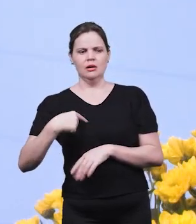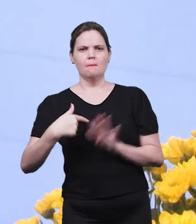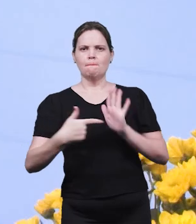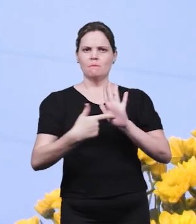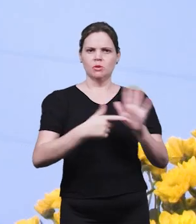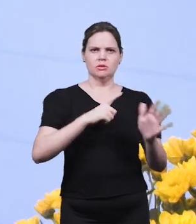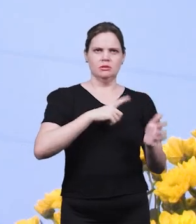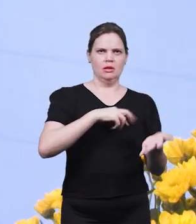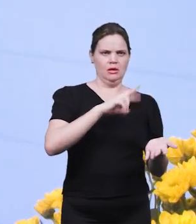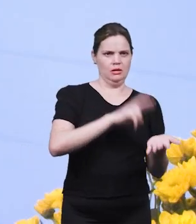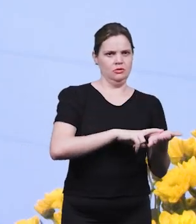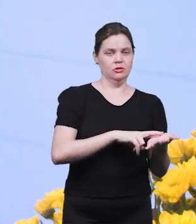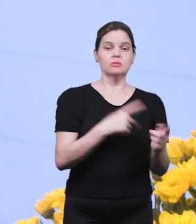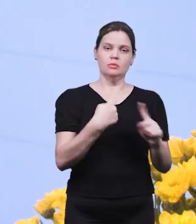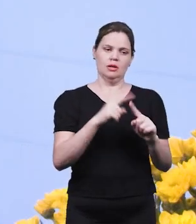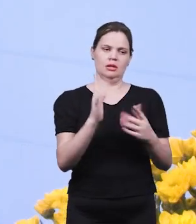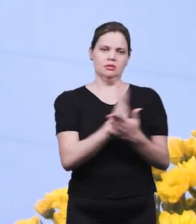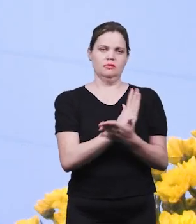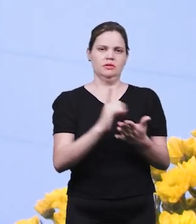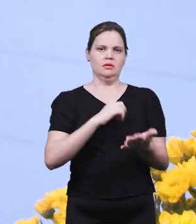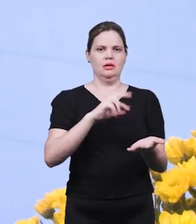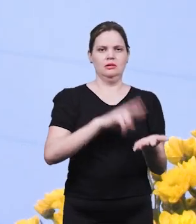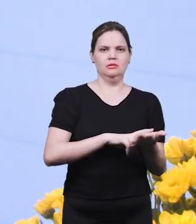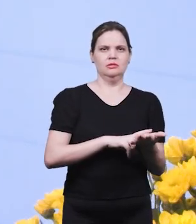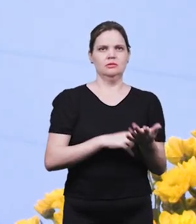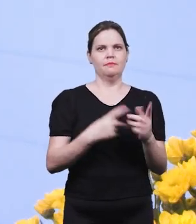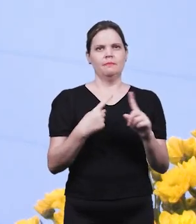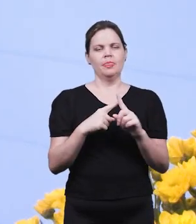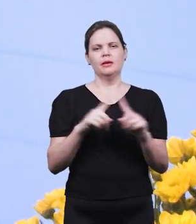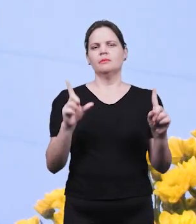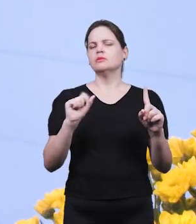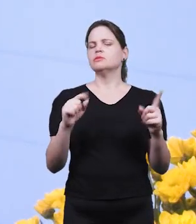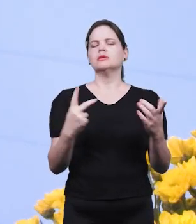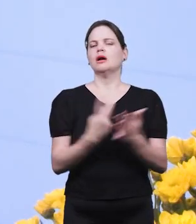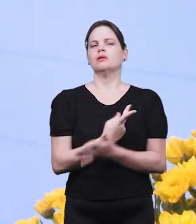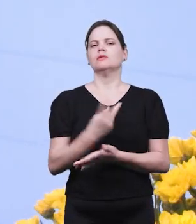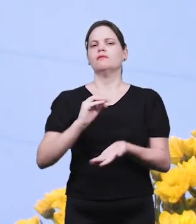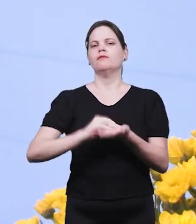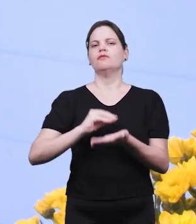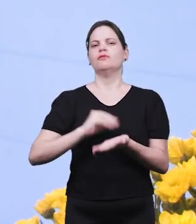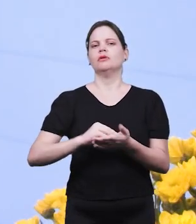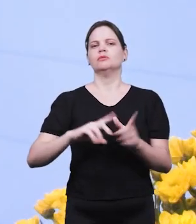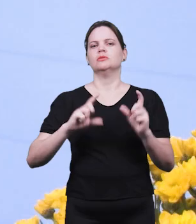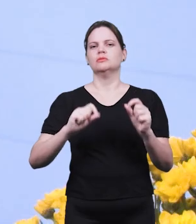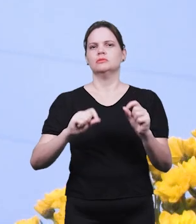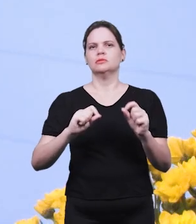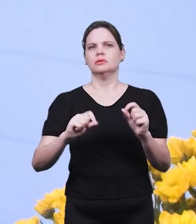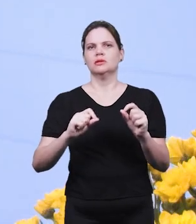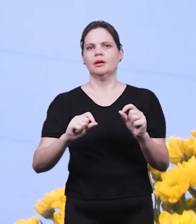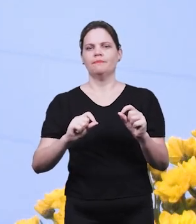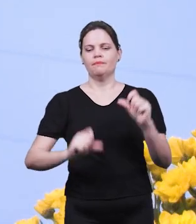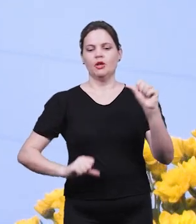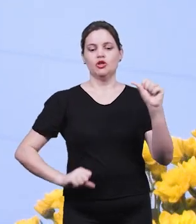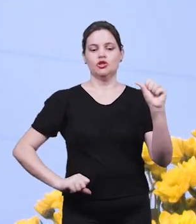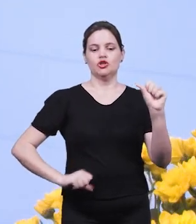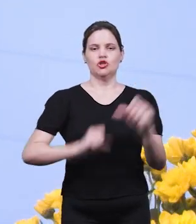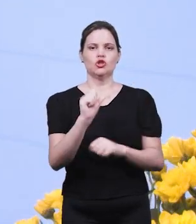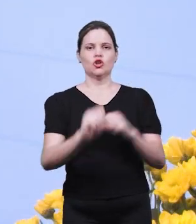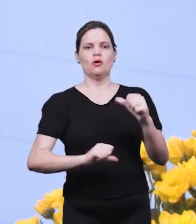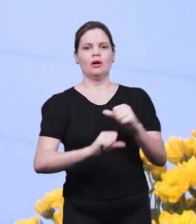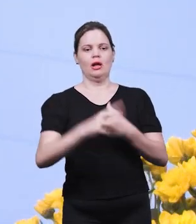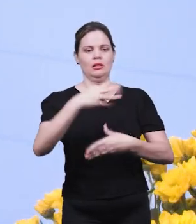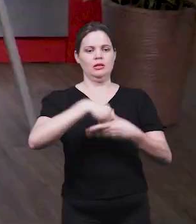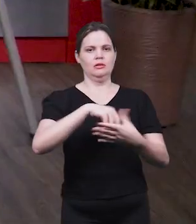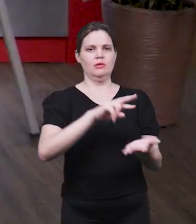e assim pode ser, mas a União não cuidou de modificar a situação